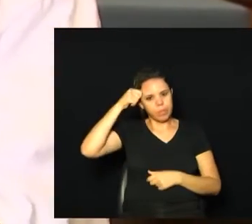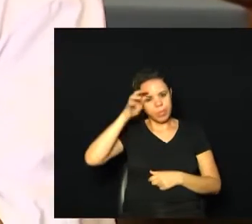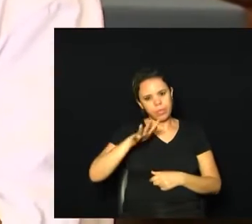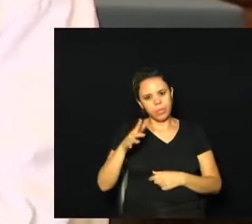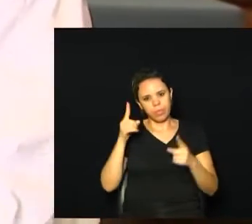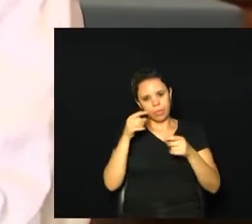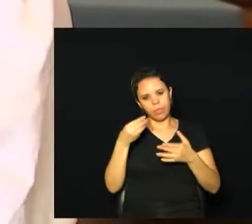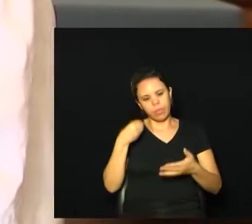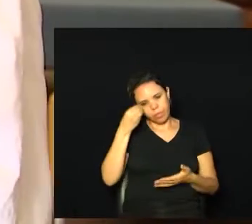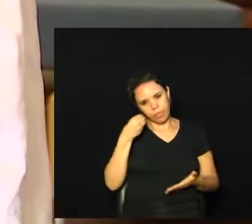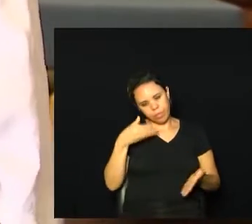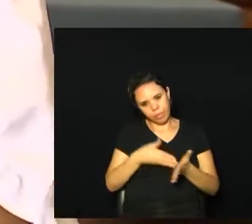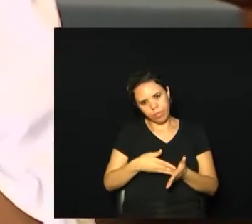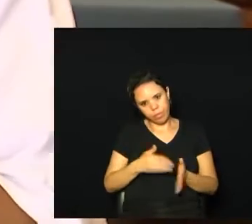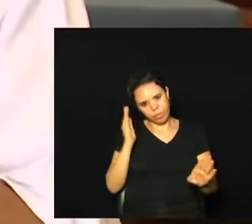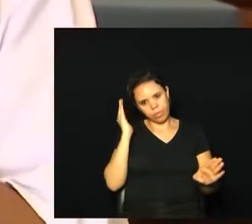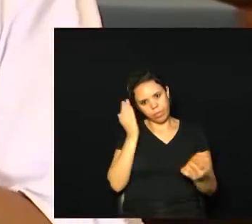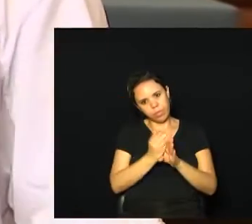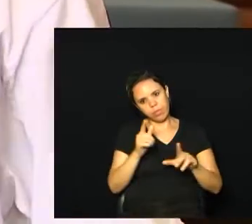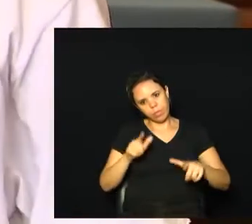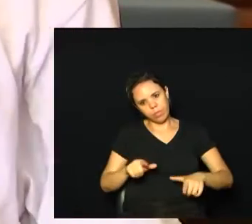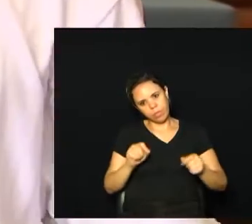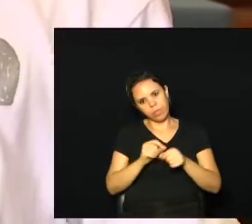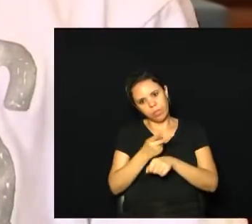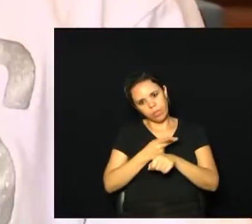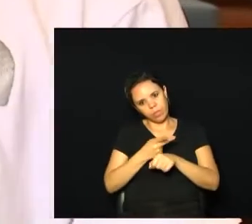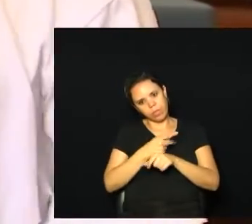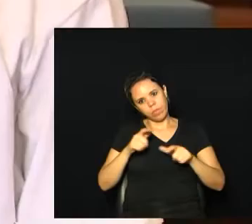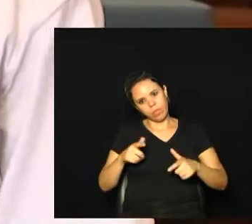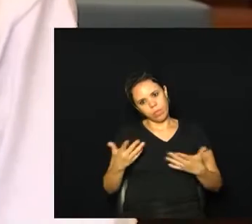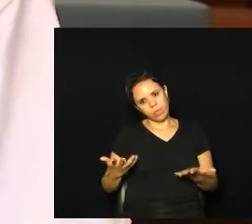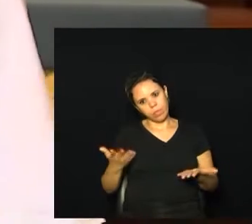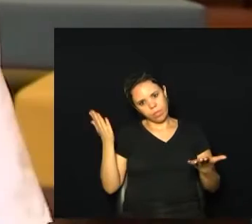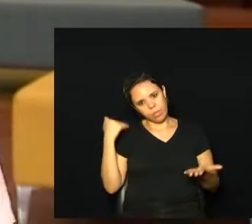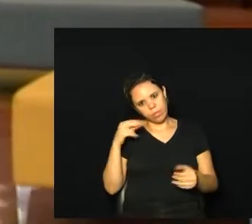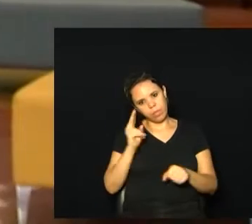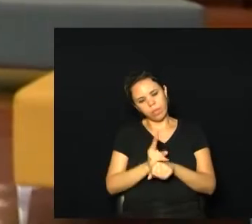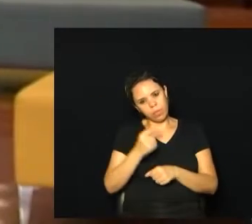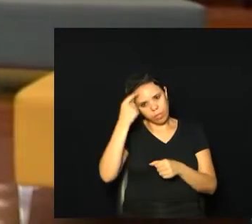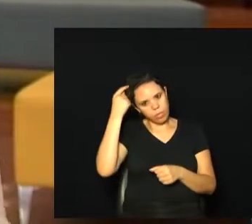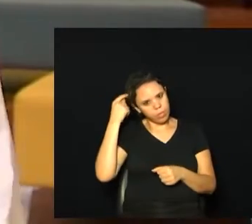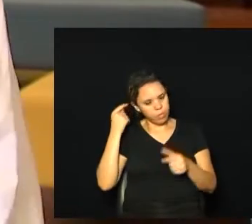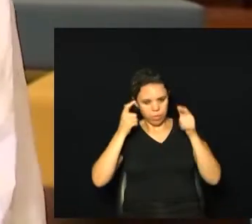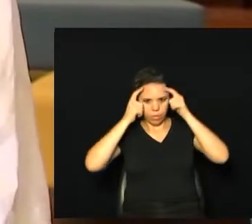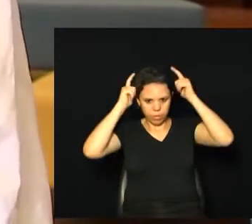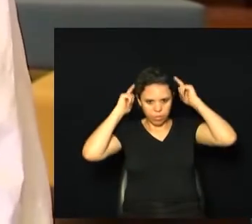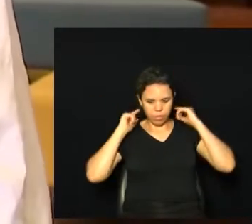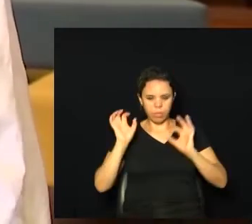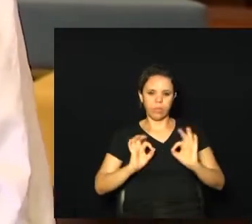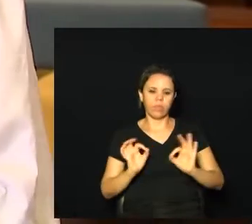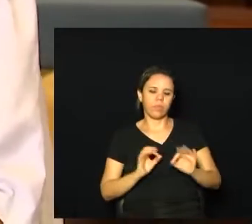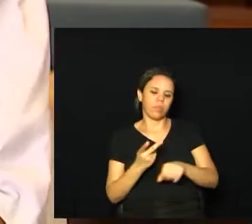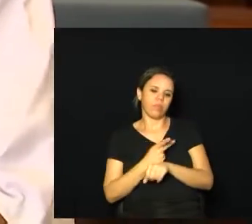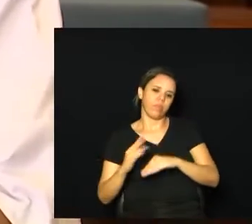de uma vivência minha, uma dificuldade minha, procurar um salão que soubesse cuidar e manusear do meu cabelo afro. Então, através disso, eu